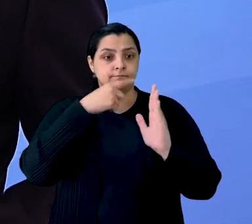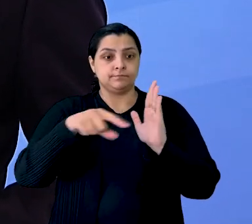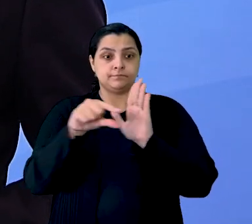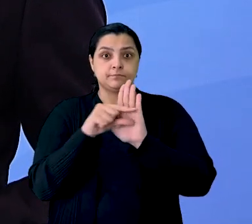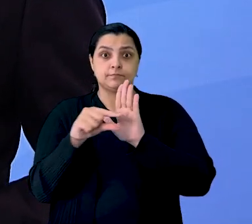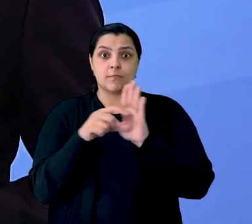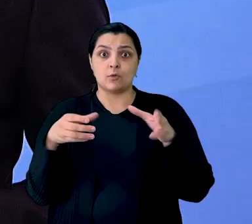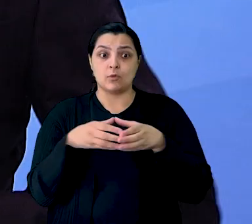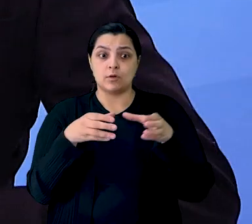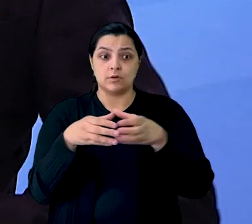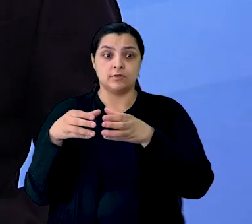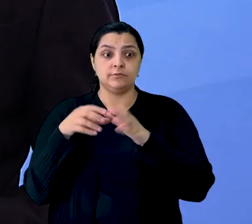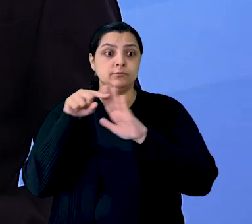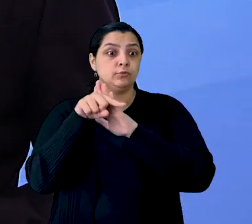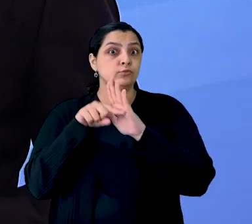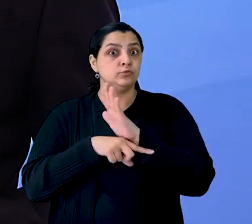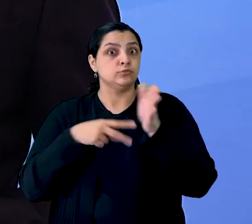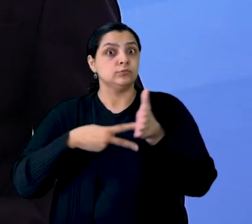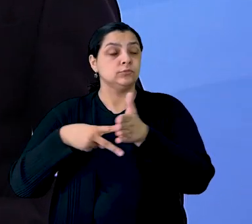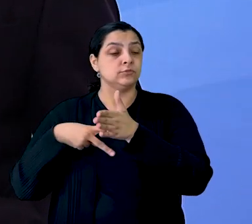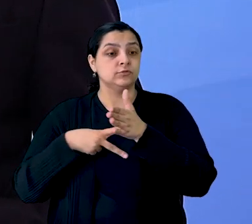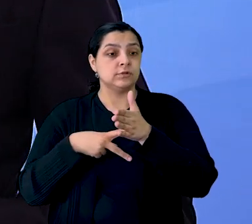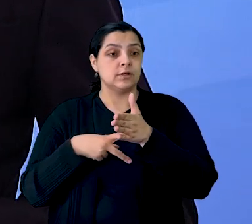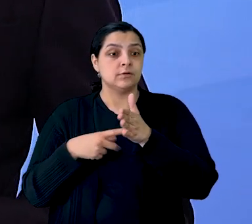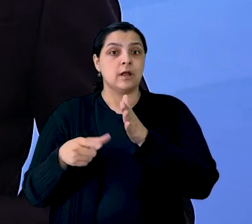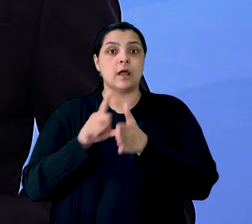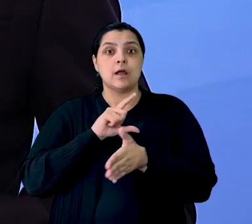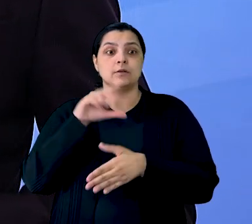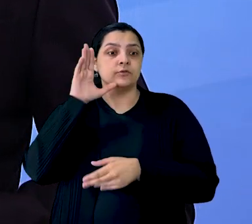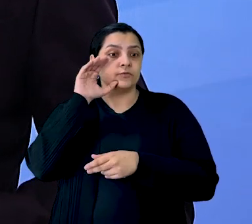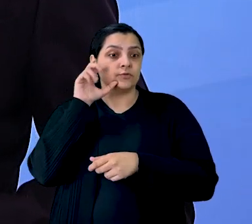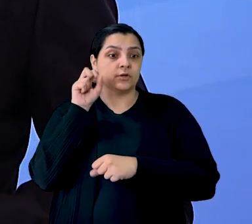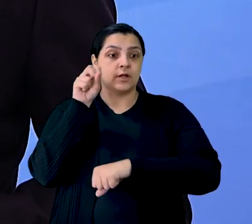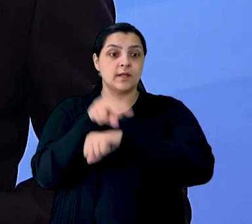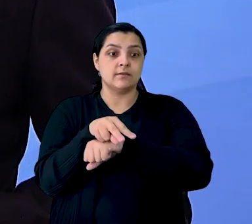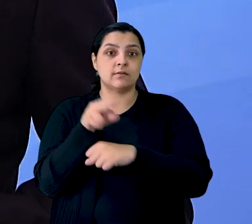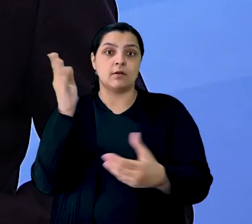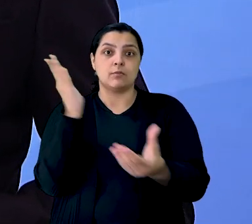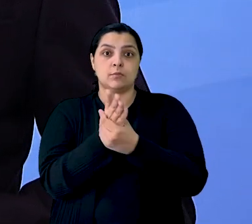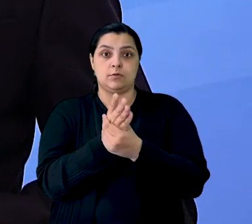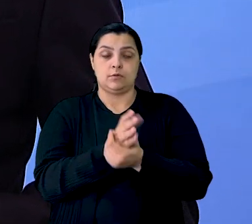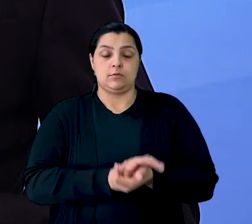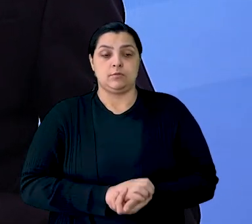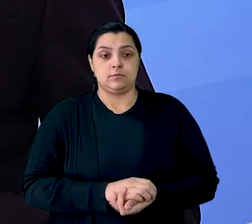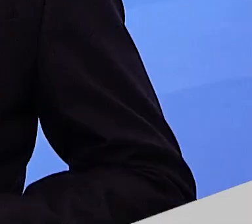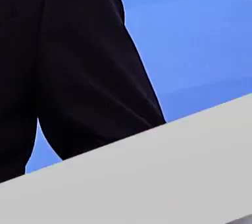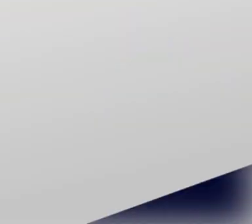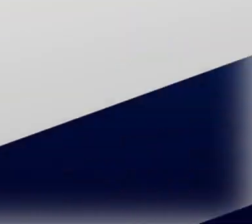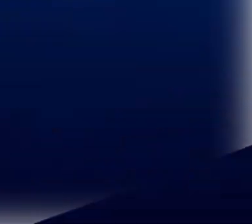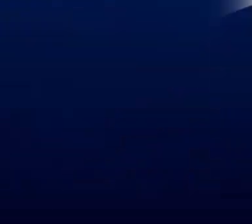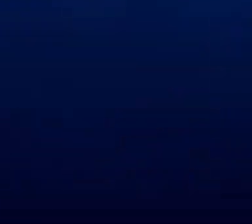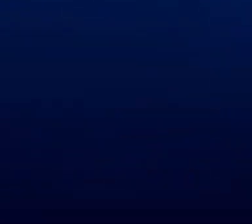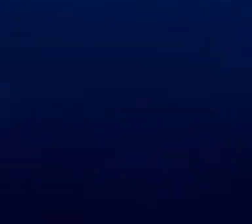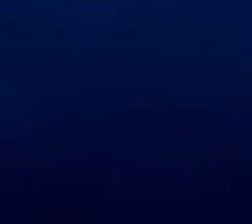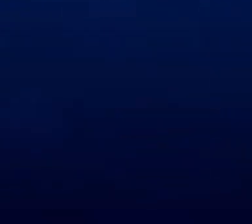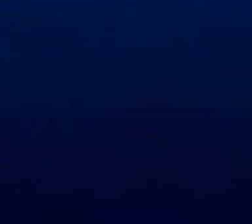Anulada a cláusula coletiva que previa consulta a sindicato antes de empregados entrarem com ação judicial.